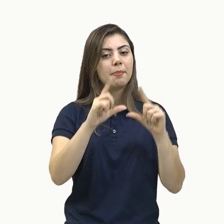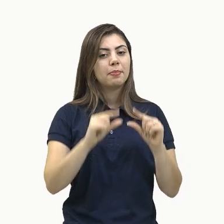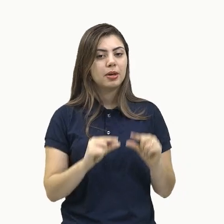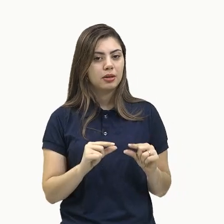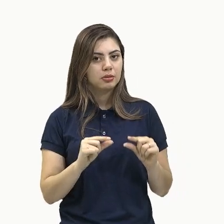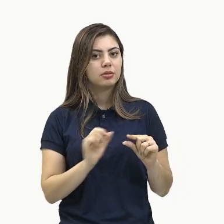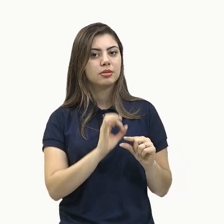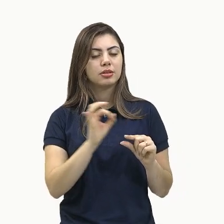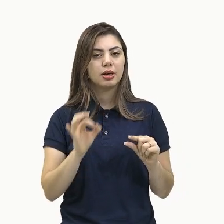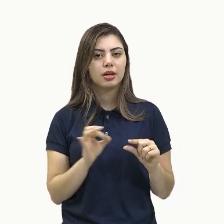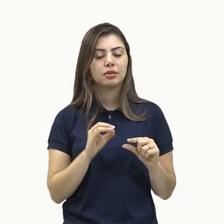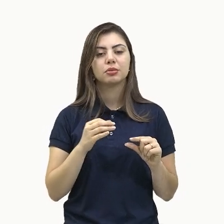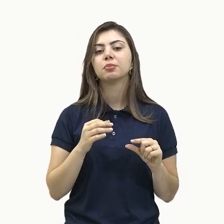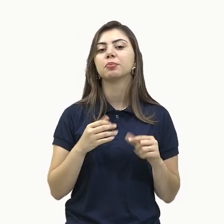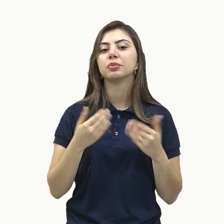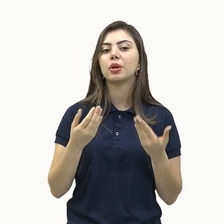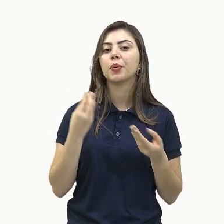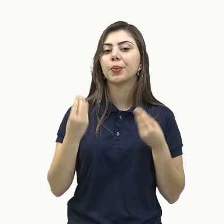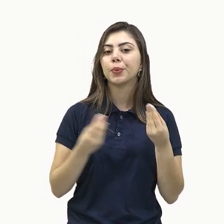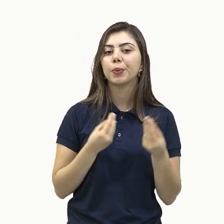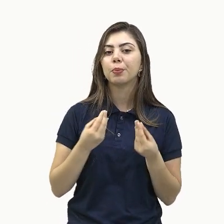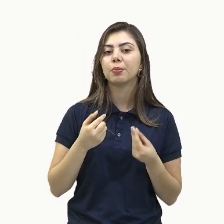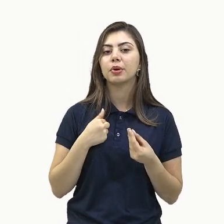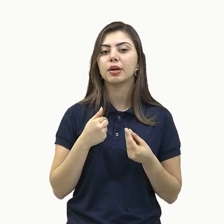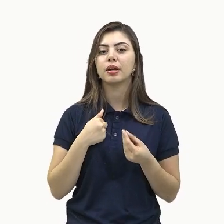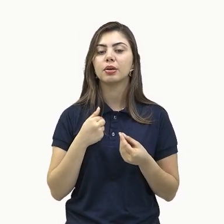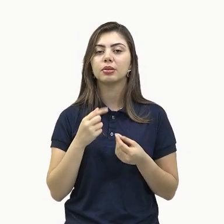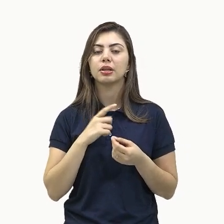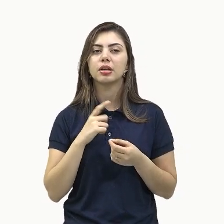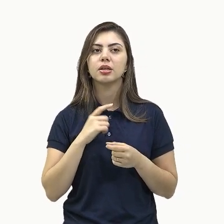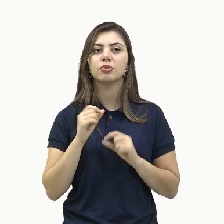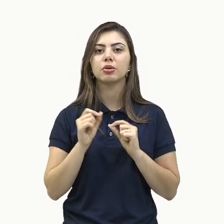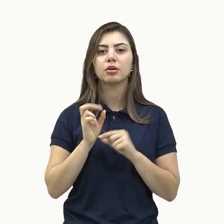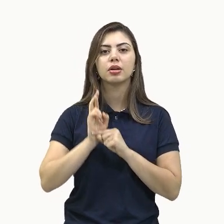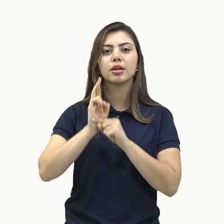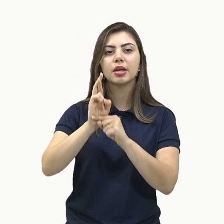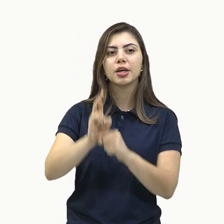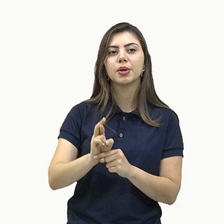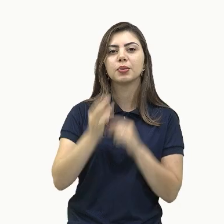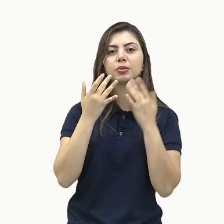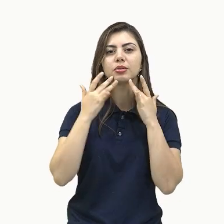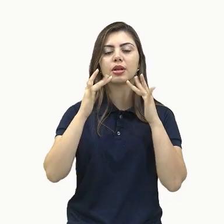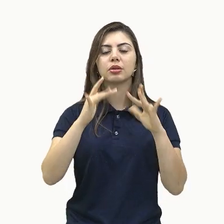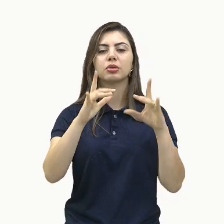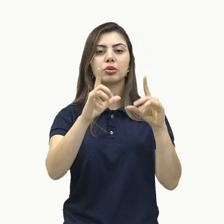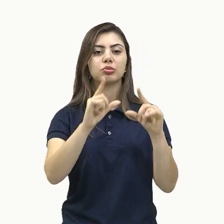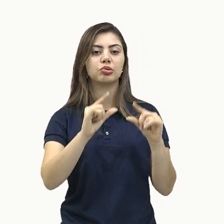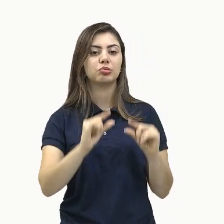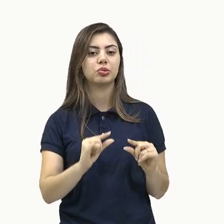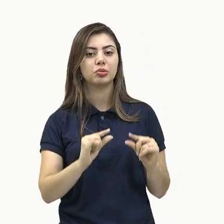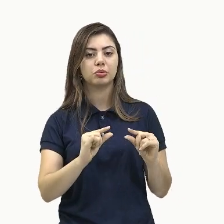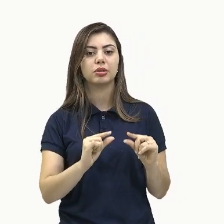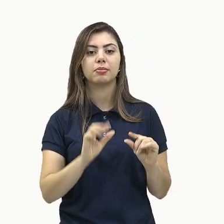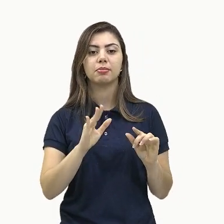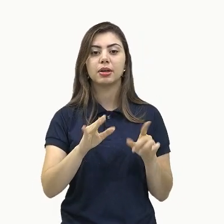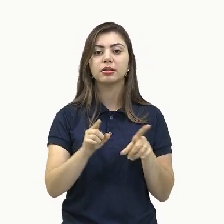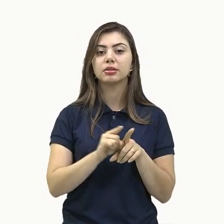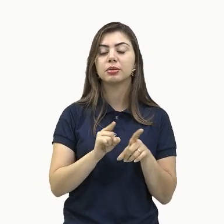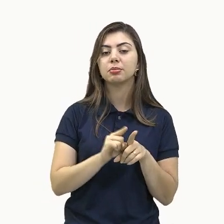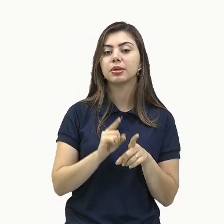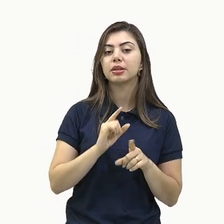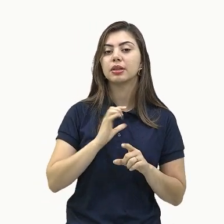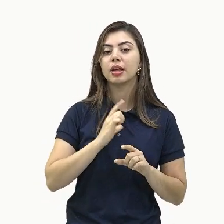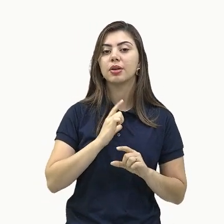desperdício. Fazendo como? Reduzir o consumo de recursos naturais e a produção, vejam vocês,